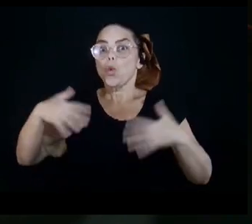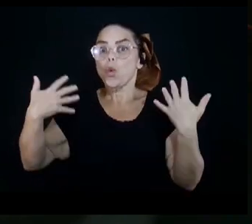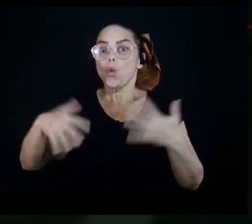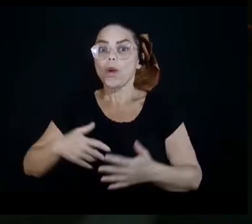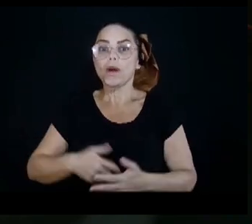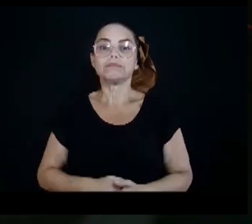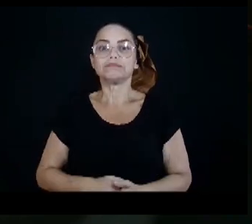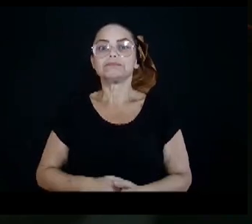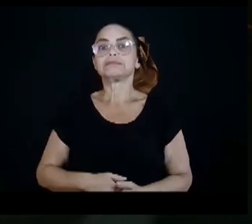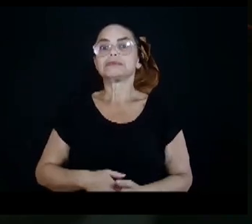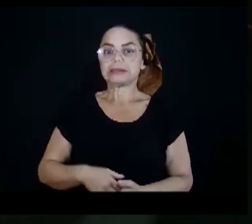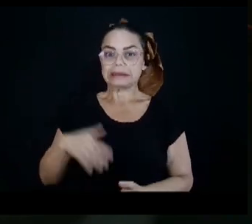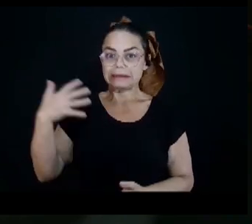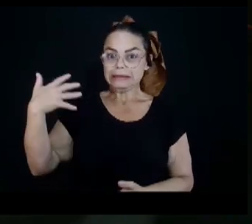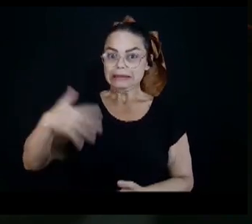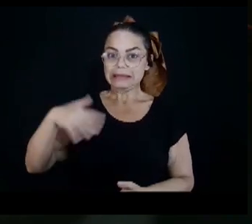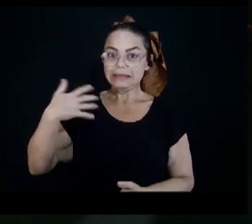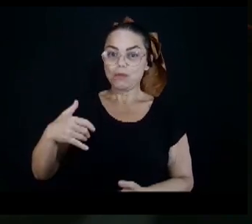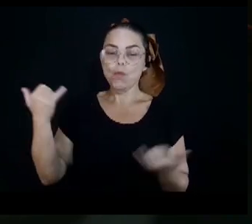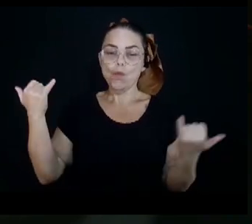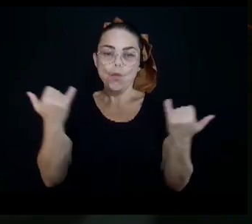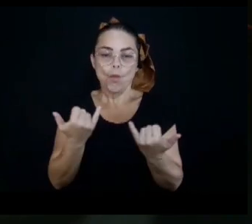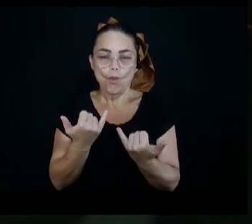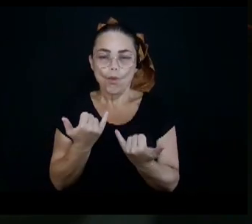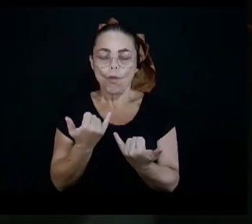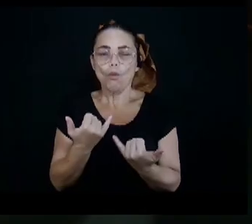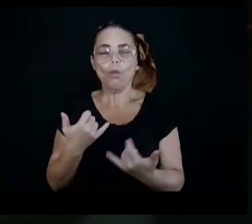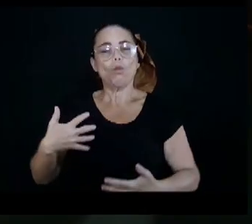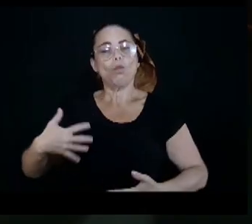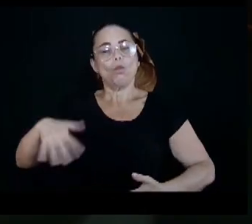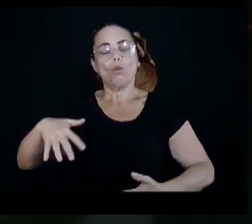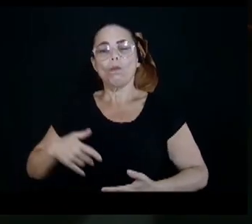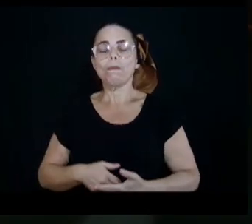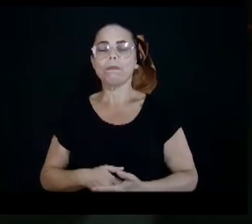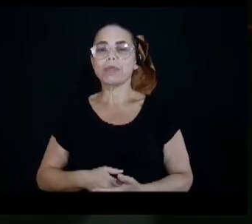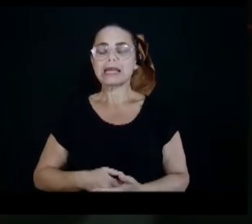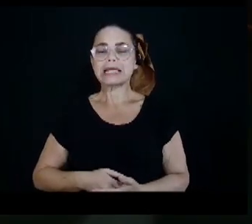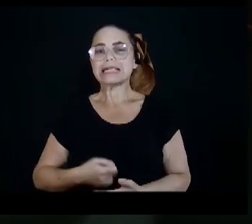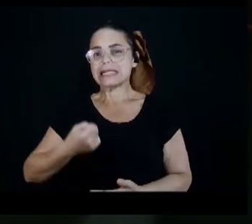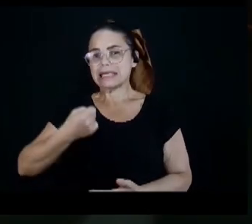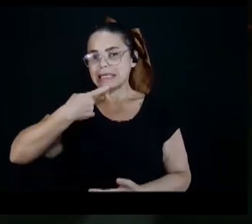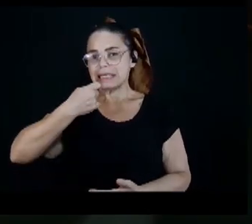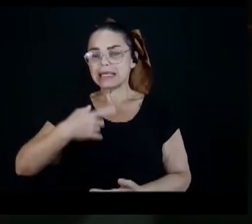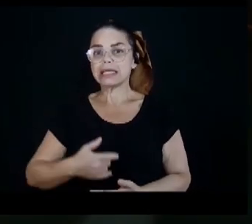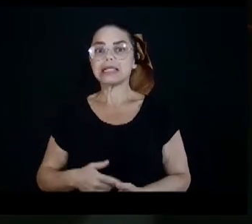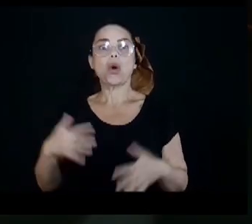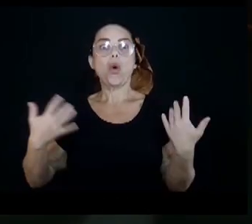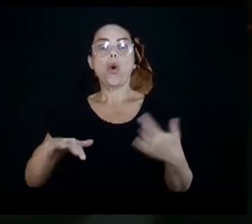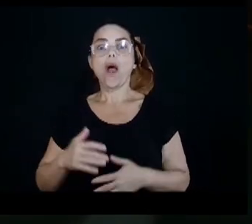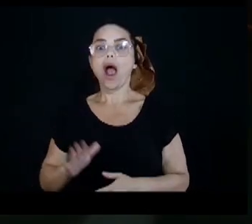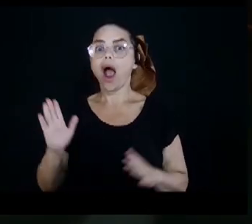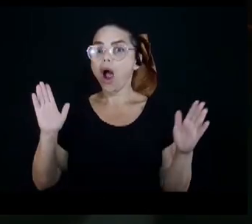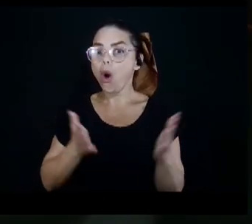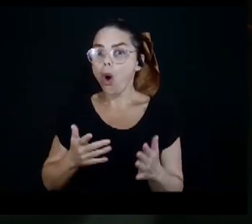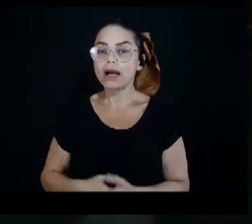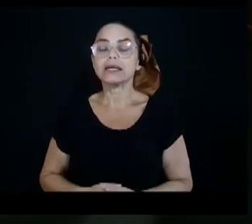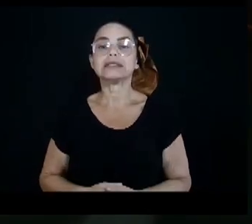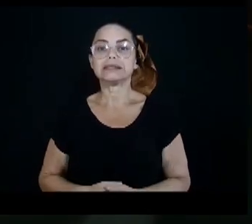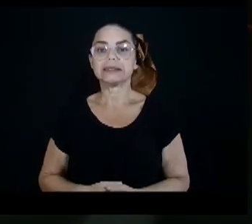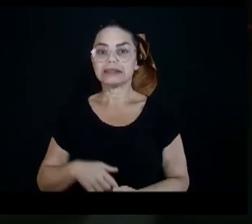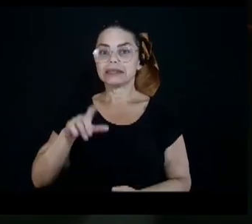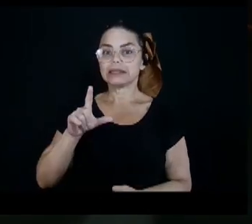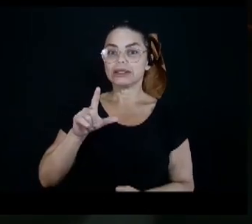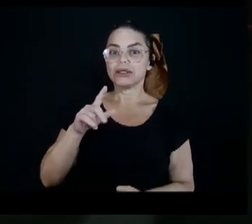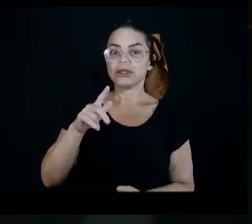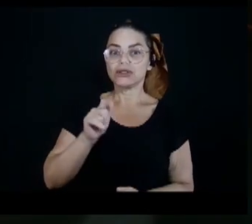canetas emagrecedoras, os medicamentos antagonistas do receptor GLP-1